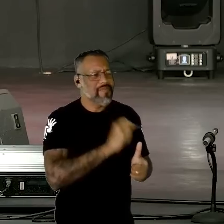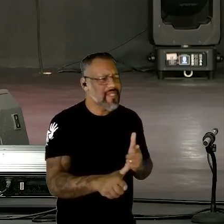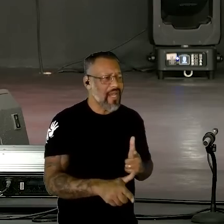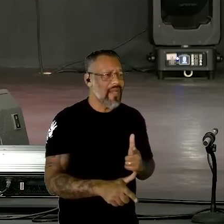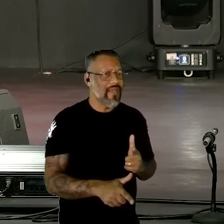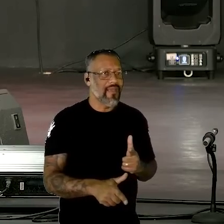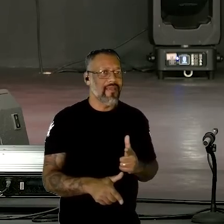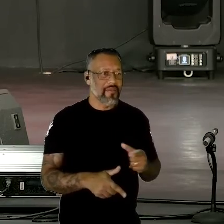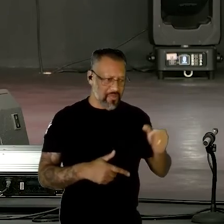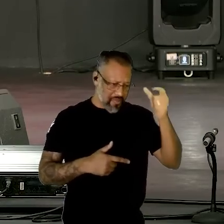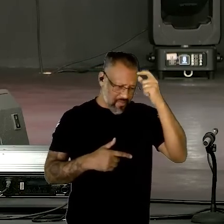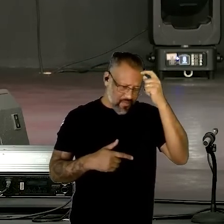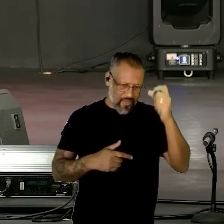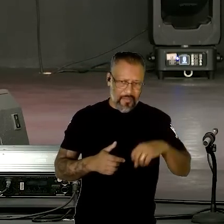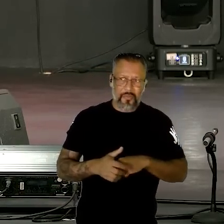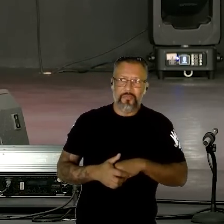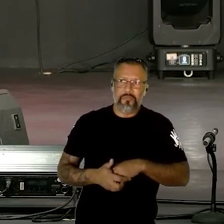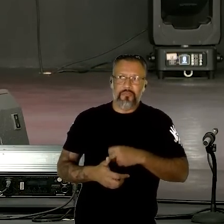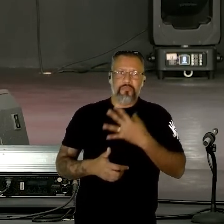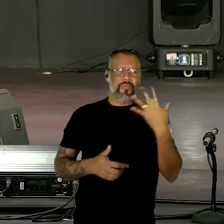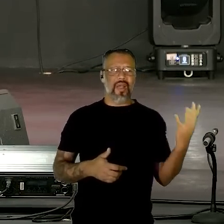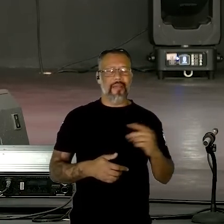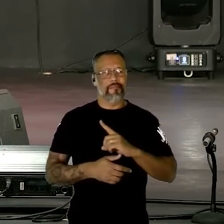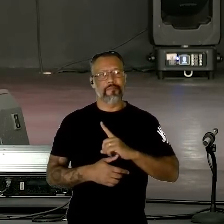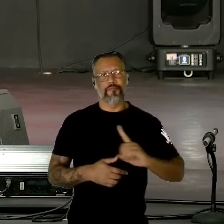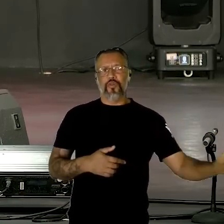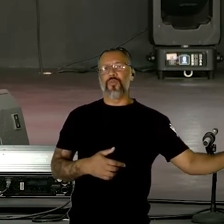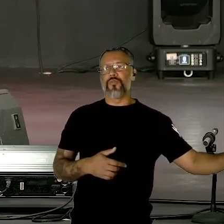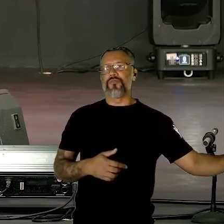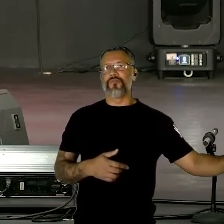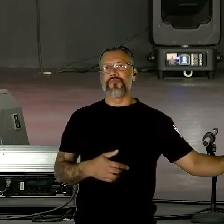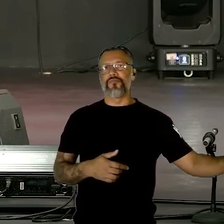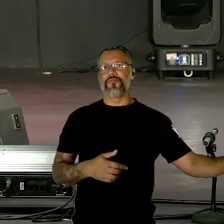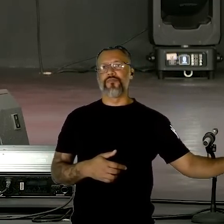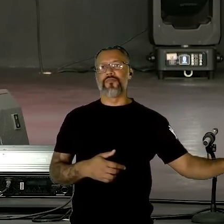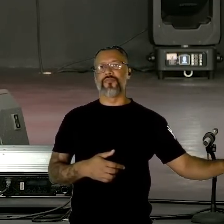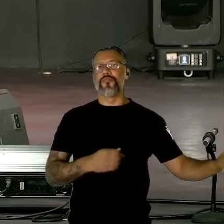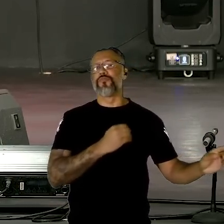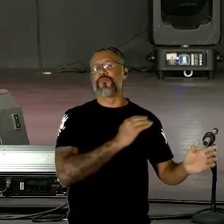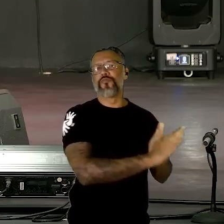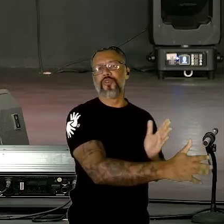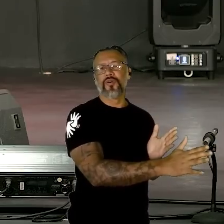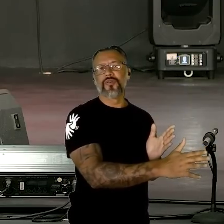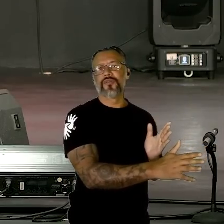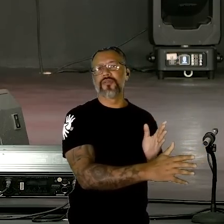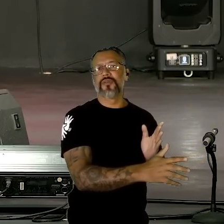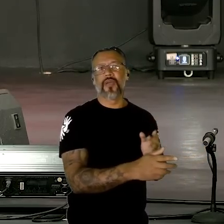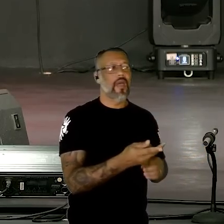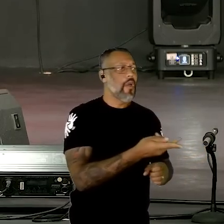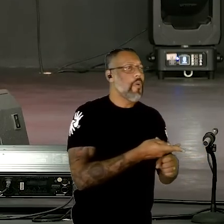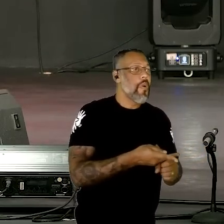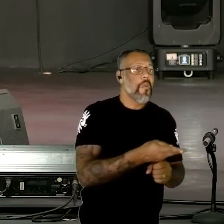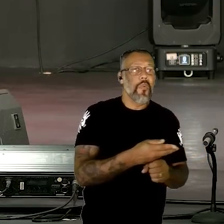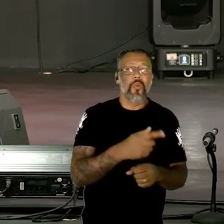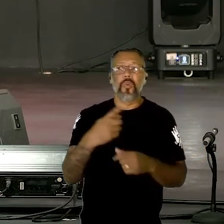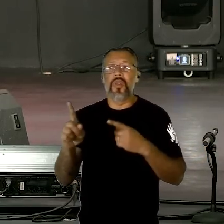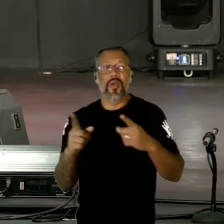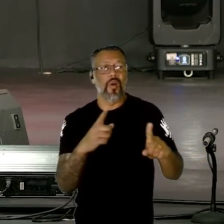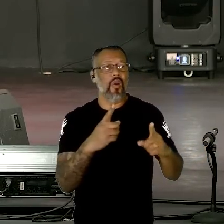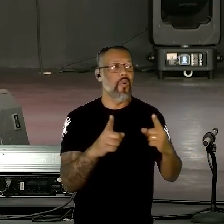demônio sai é isso que Jesus está falando passa por lugares áridos procurando descanso como não encontra